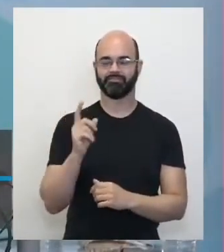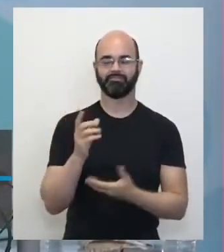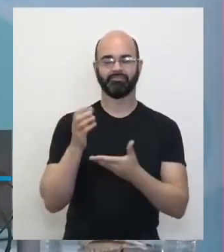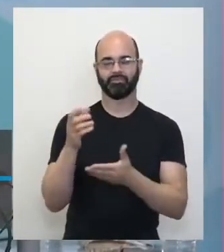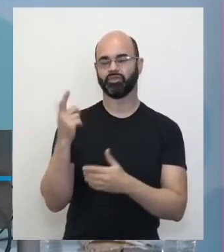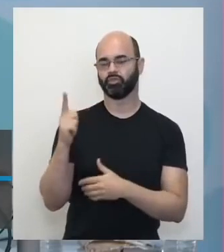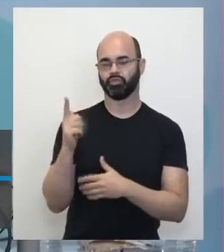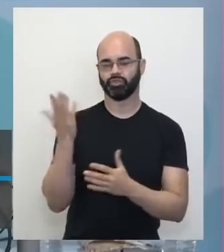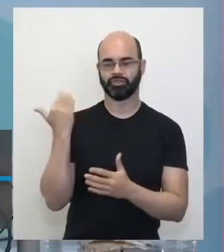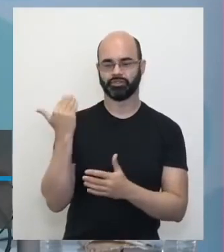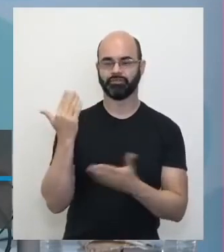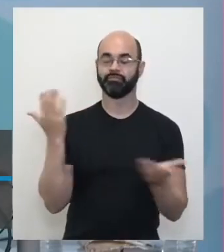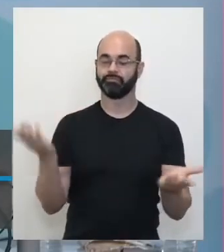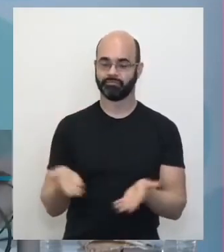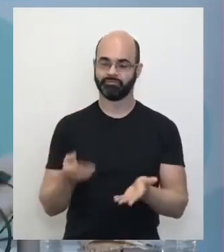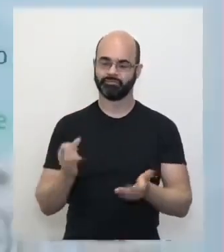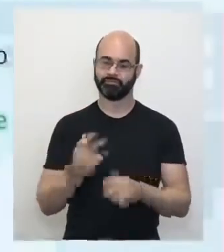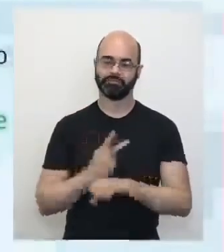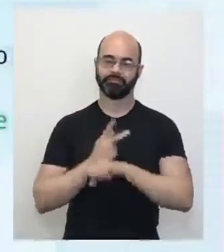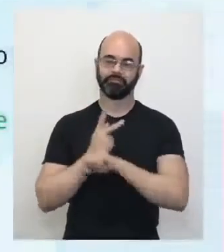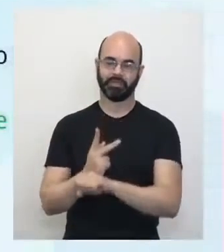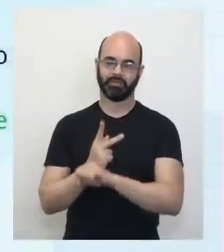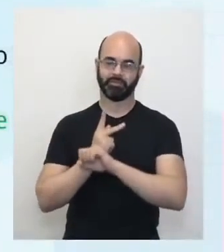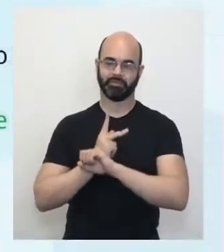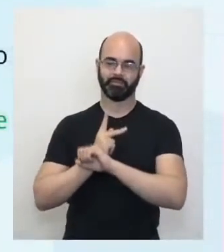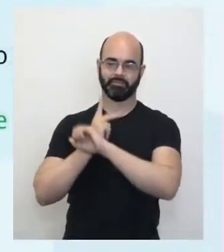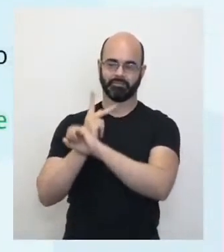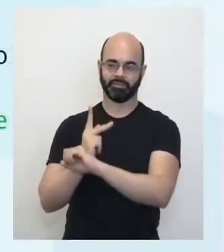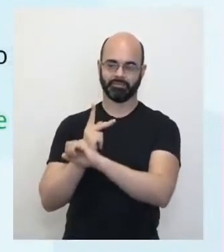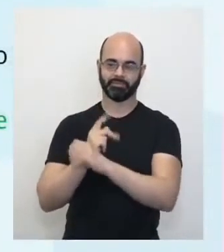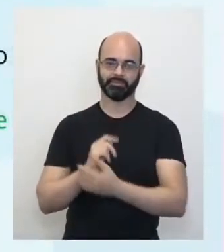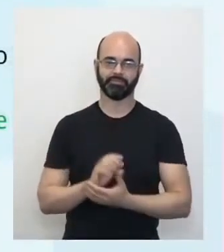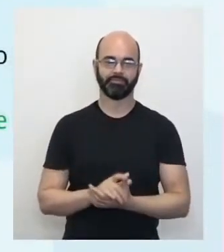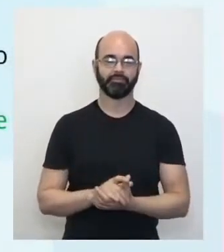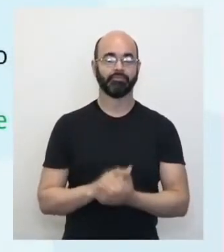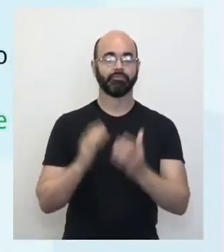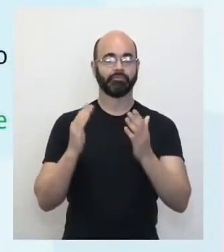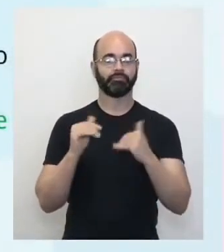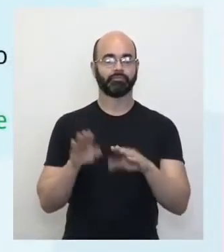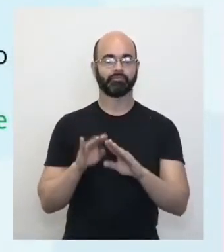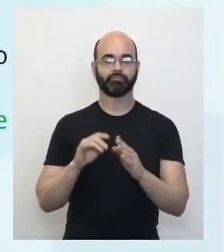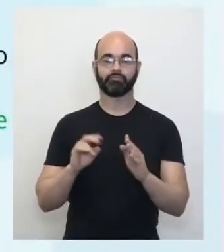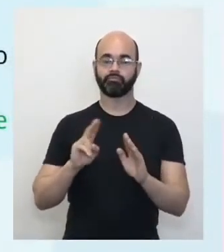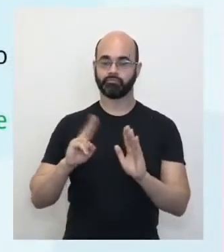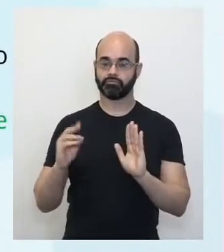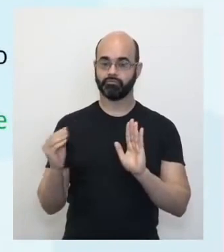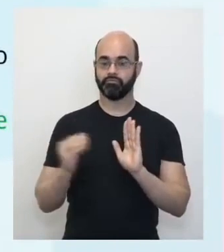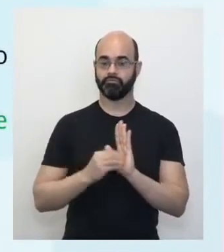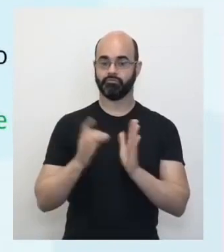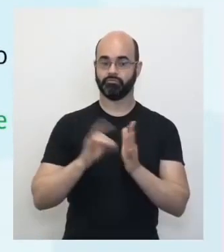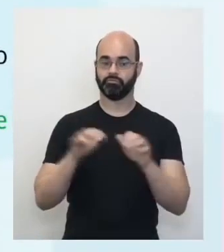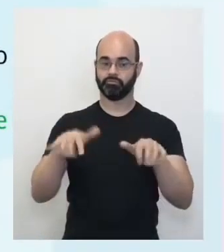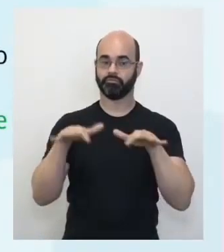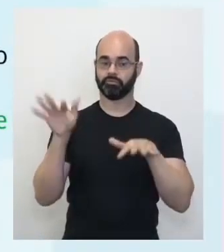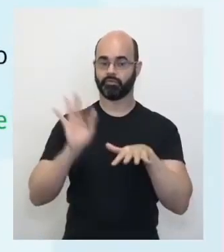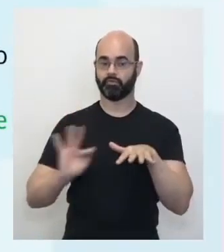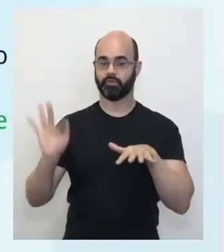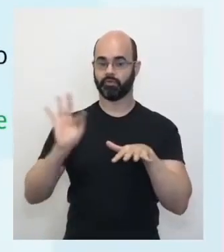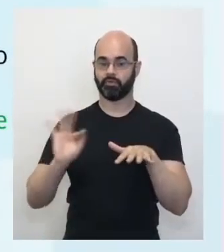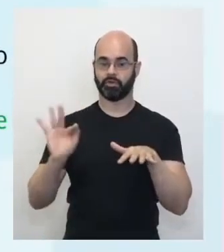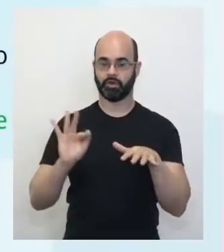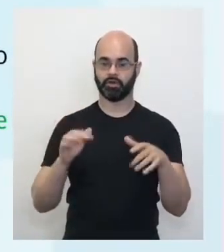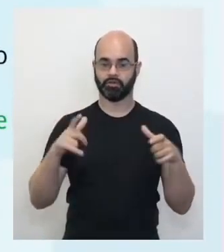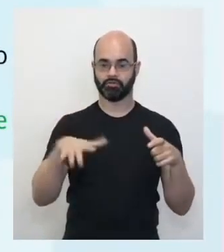categoria, tudo bem? E a segunda questão, que por meio, né, da nomeação oficial de um auditório da faculdade, ou seja,